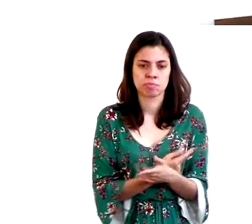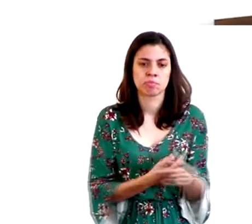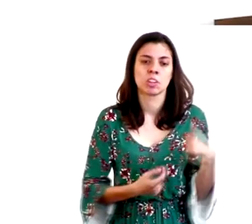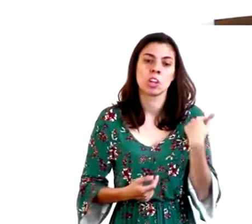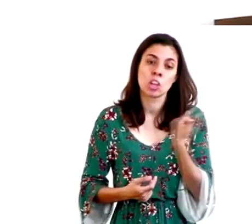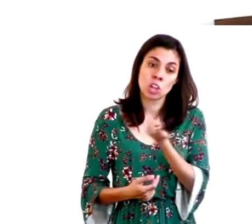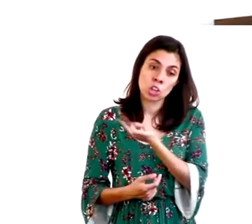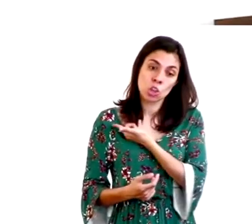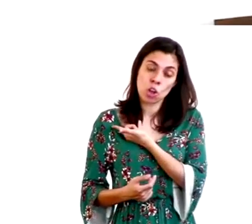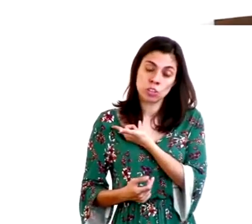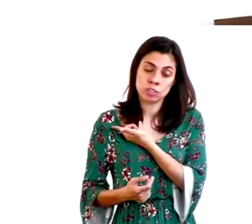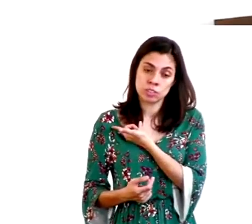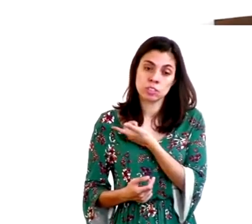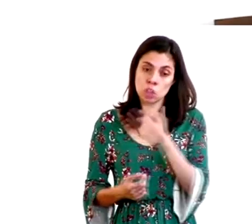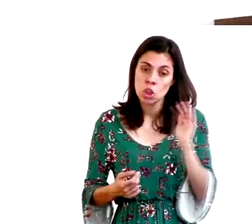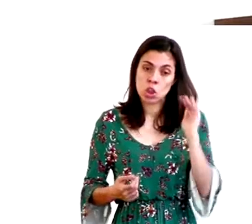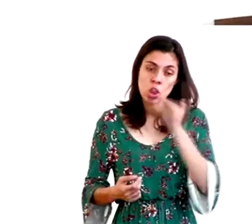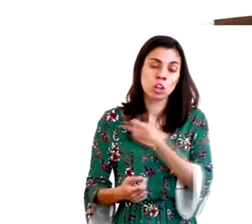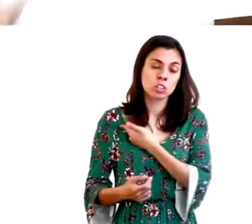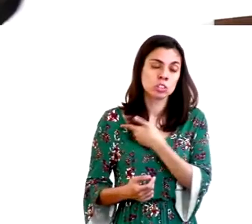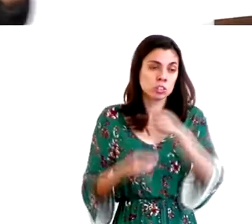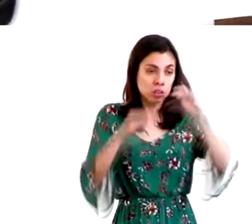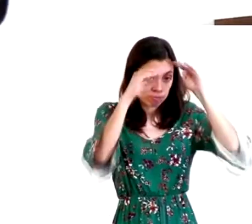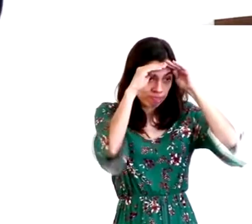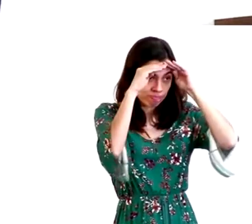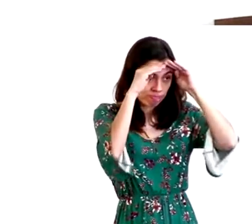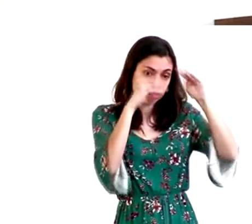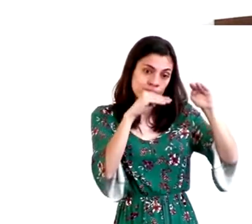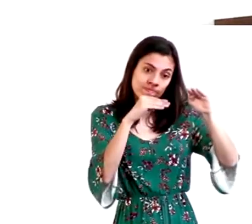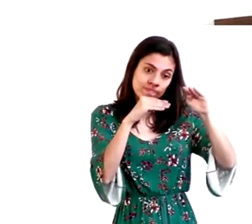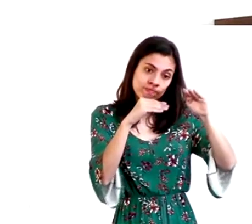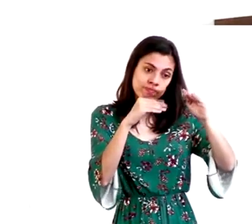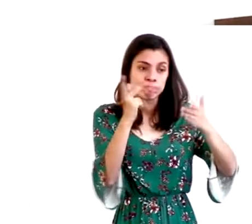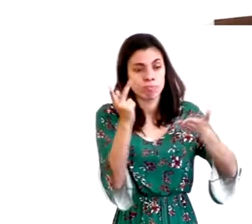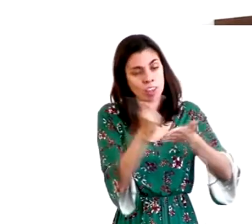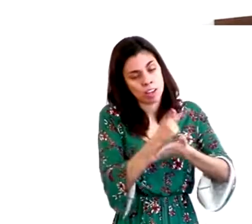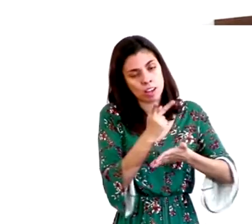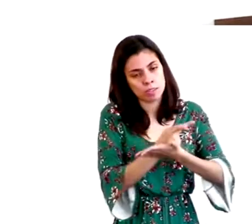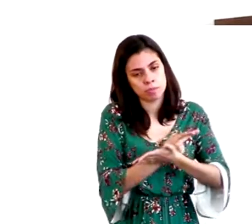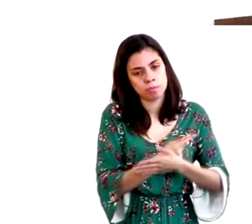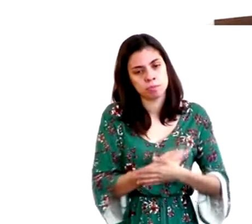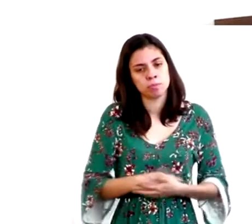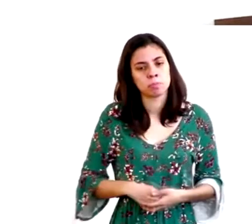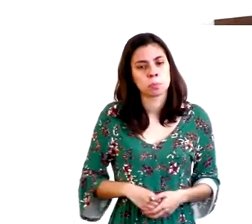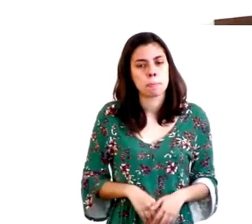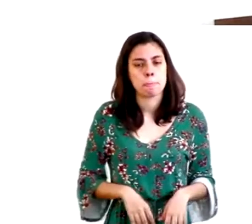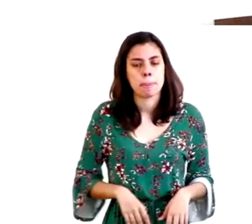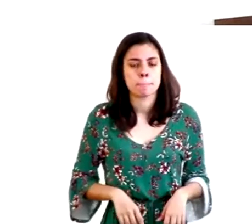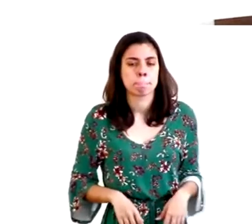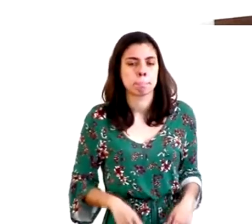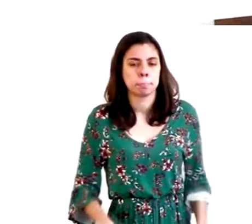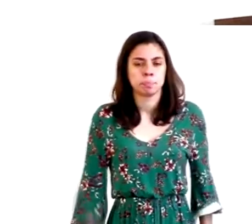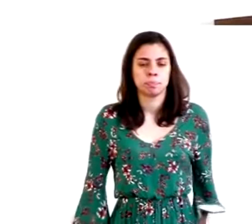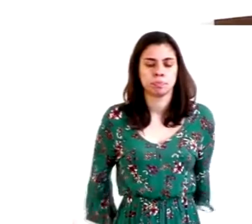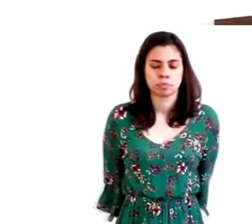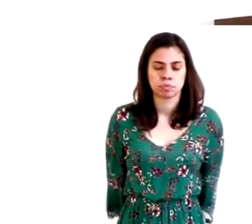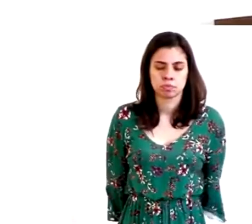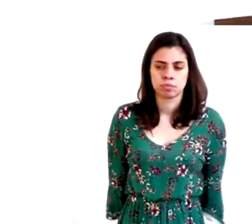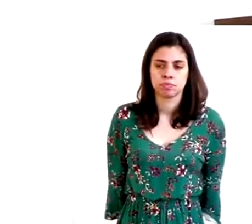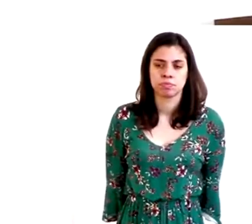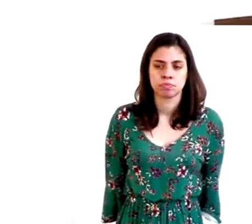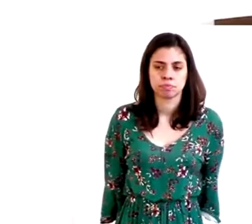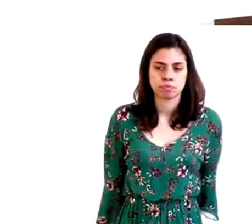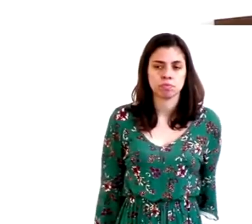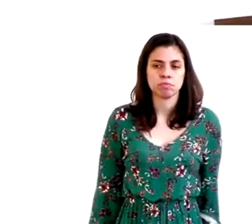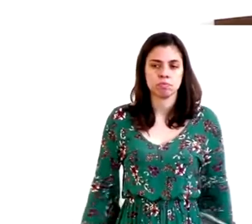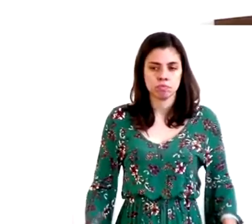obediência ao Senhor. Mas o Filho de Deus, o Deus feito homem, Jesus Cristo,